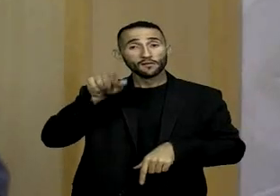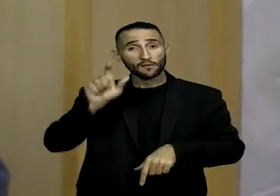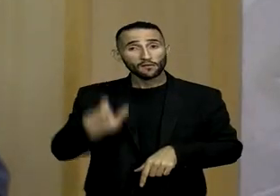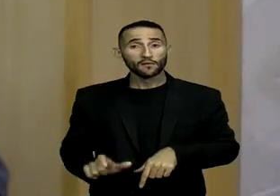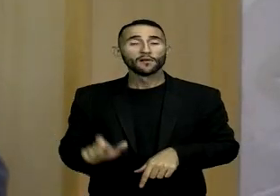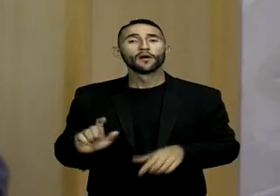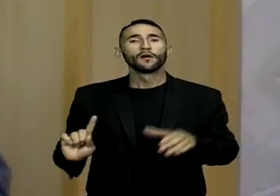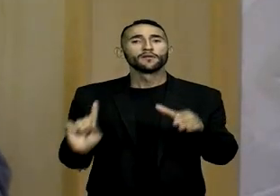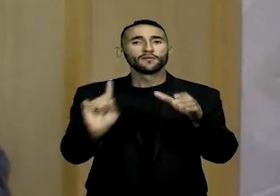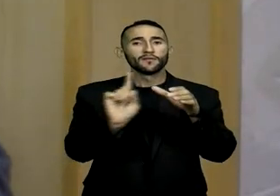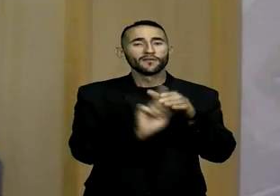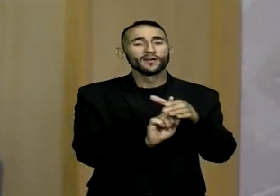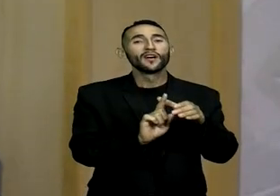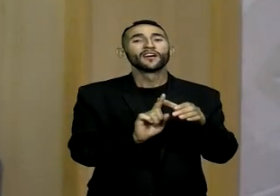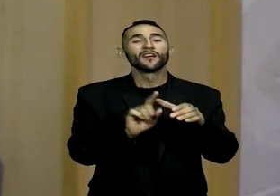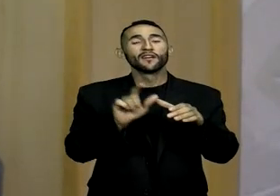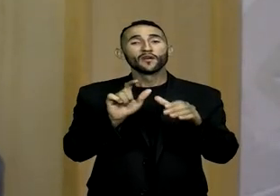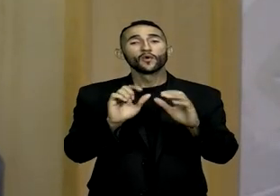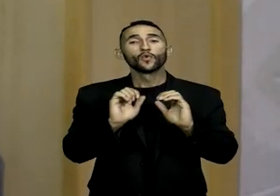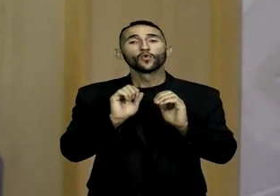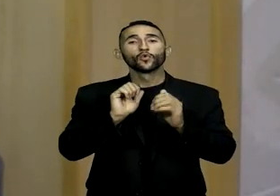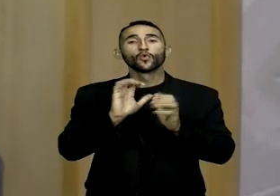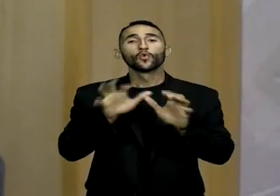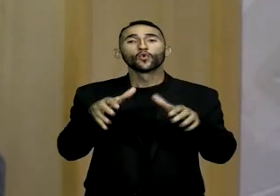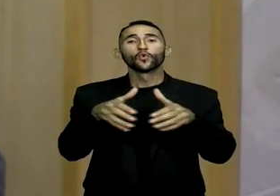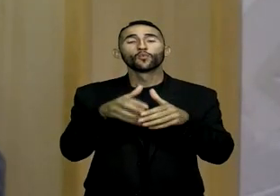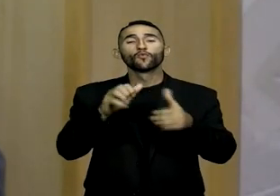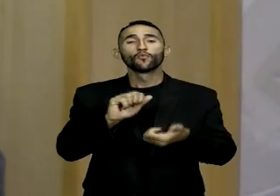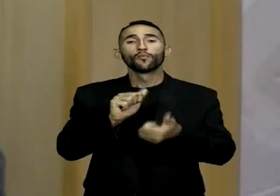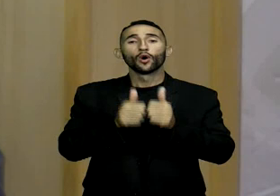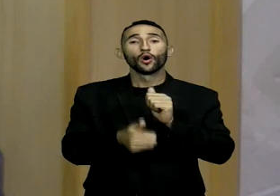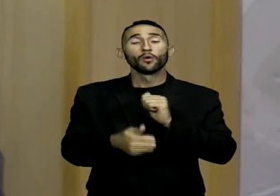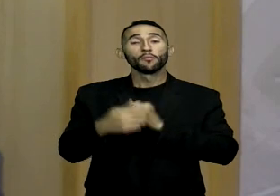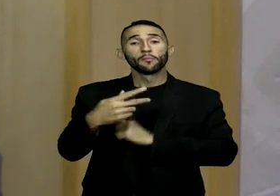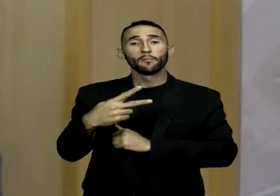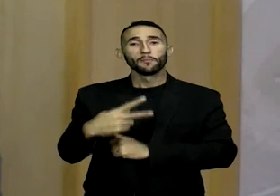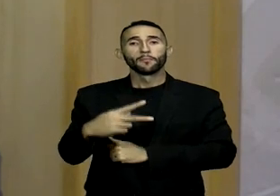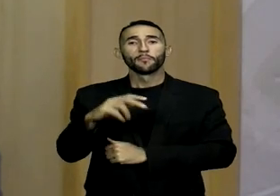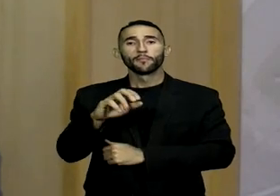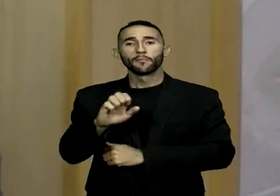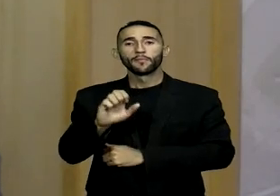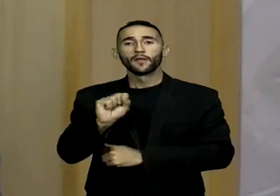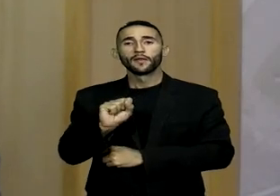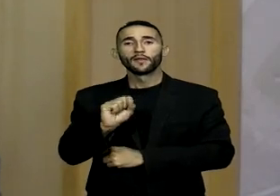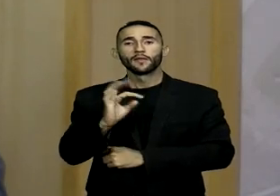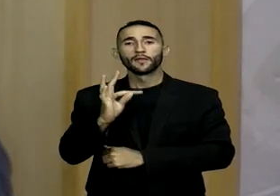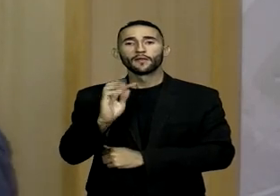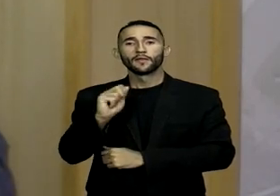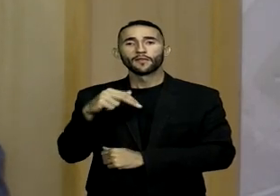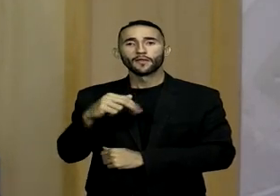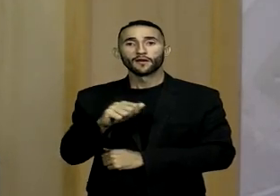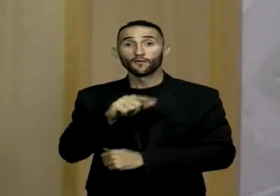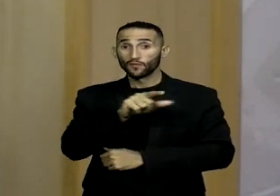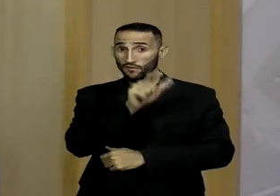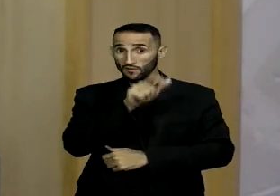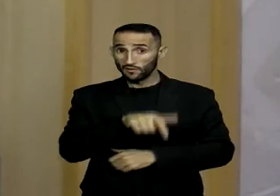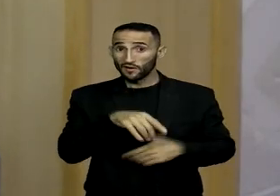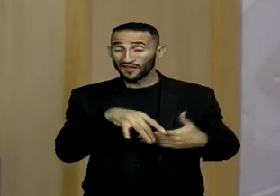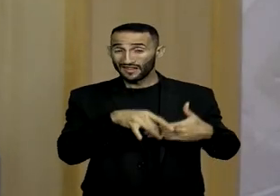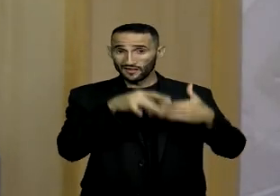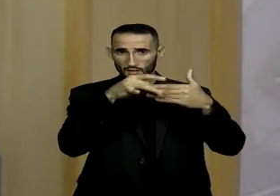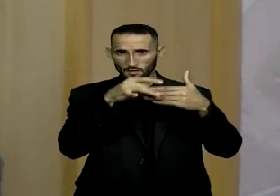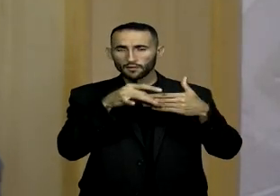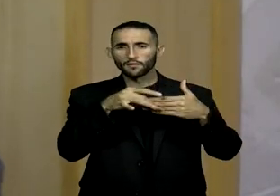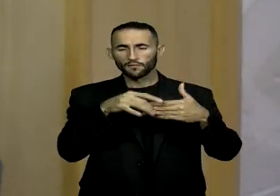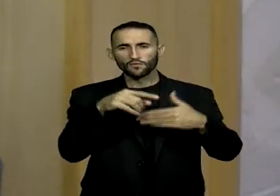lá do Atlético do Pestana, um time que está sempre ajudando a gente lá. Então, parabenizar você, Erivelto, você, a sua equipe aí, você é um líder, tá? Você é um